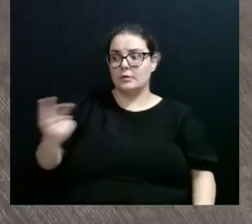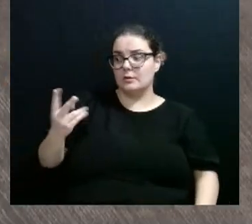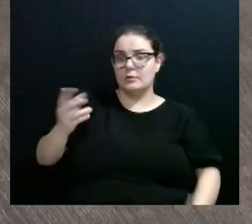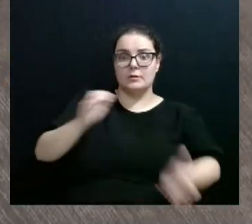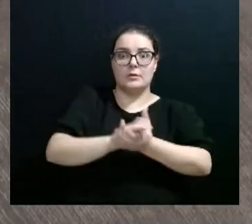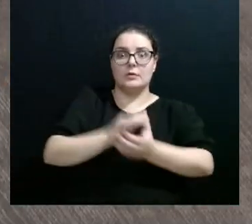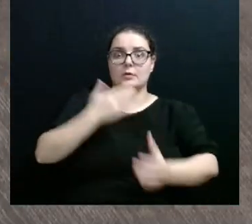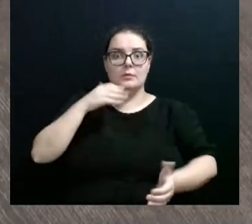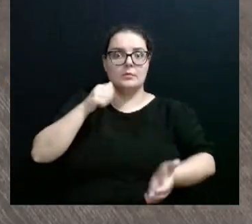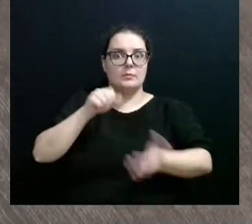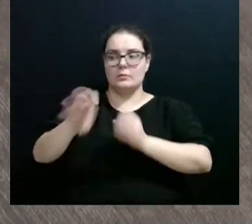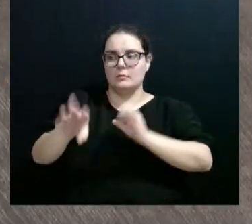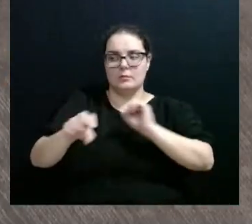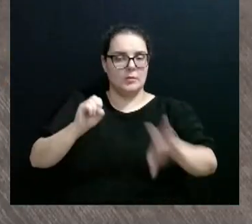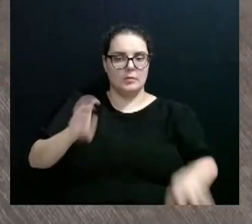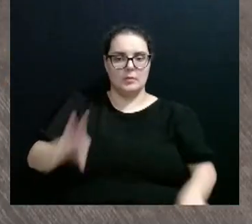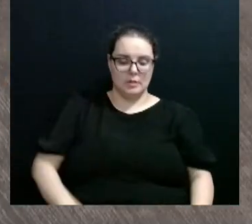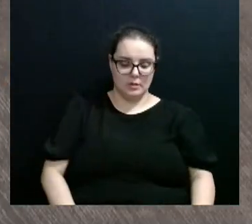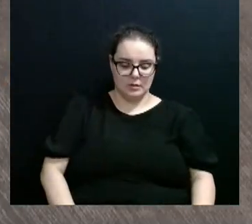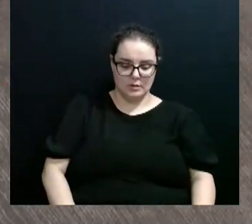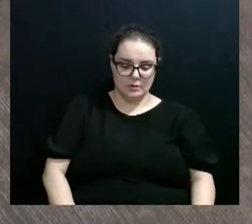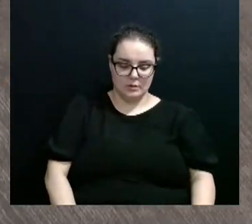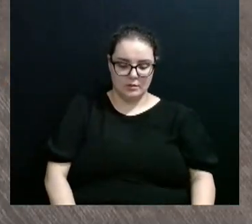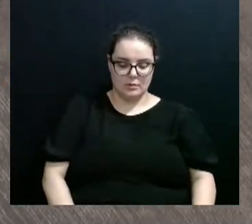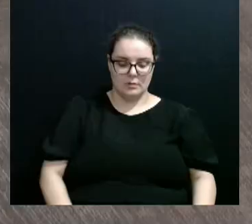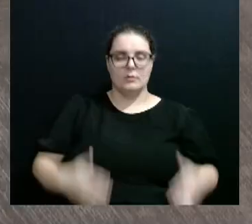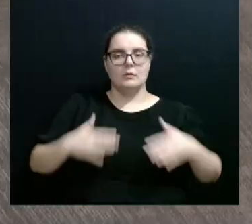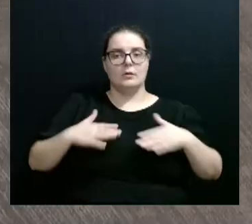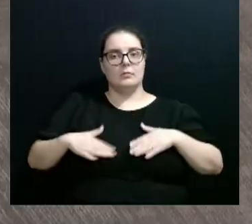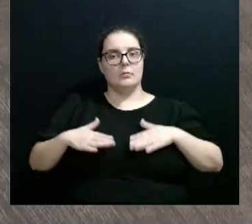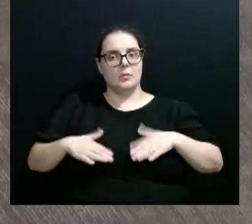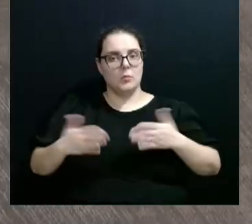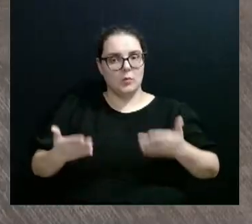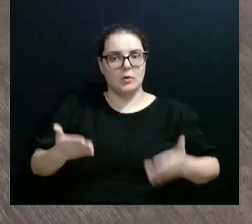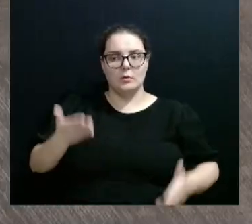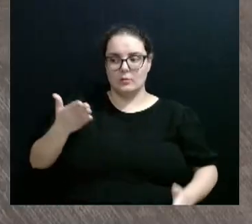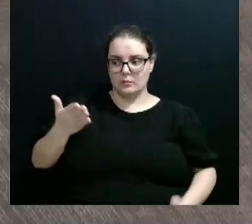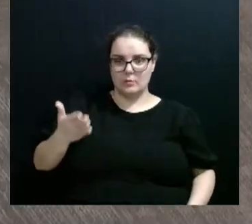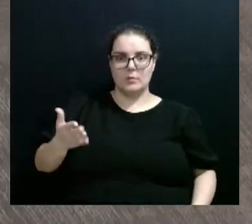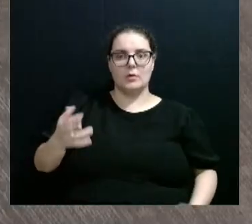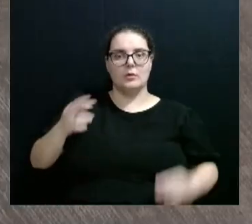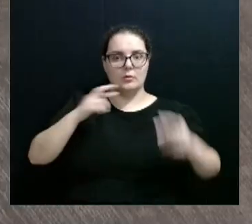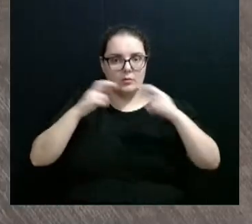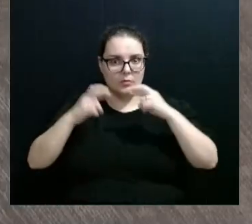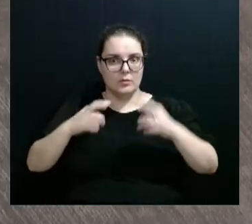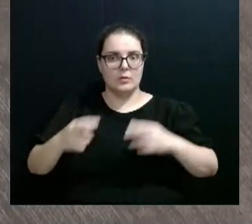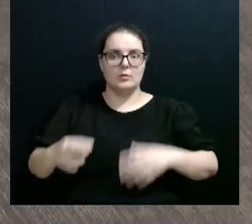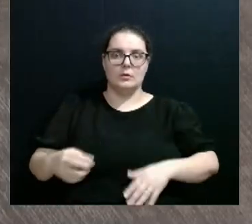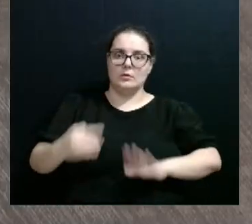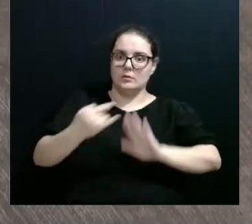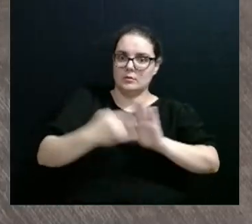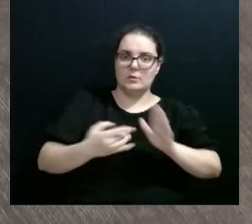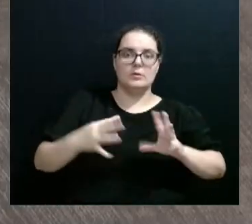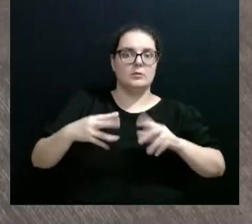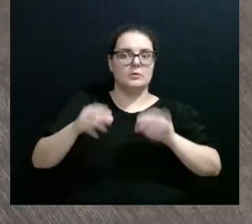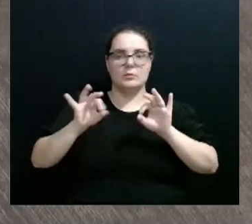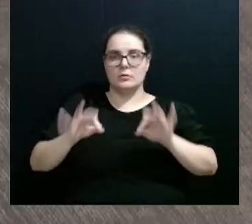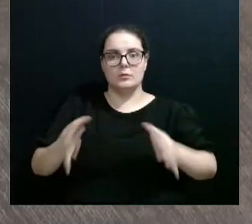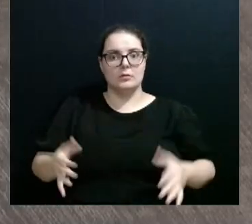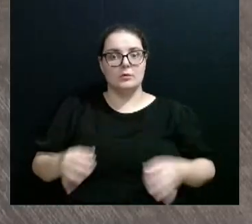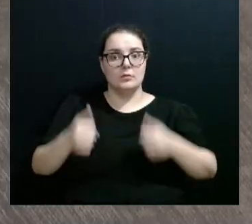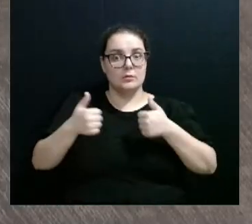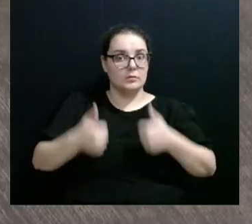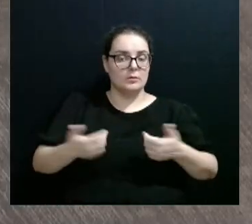gente, não precisa disso, vamos ali na frente, verifica a documentação, tudo certo, tudo tranquilo, mas